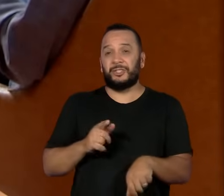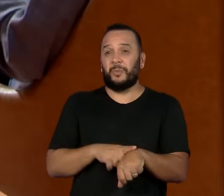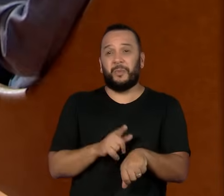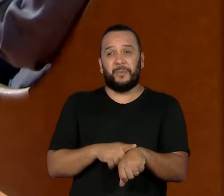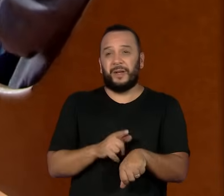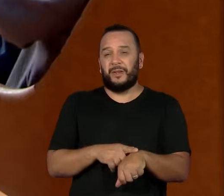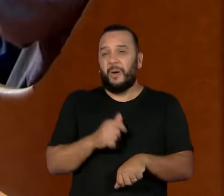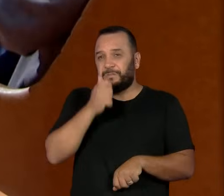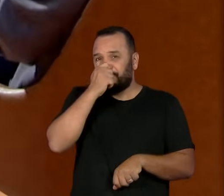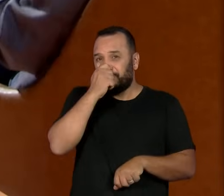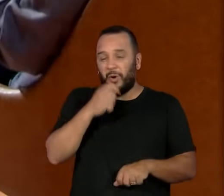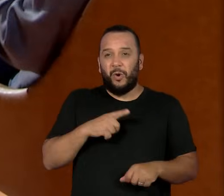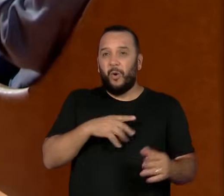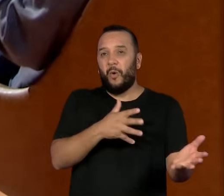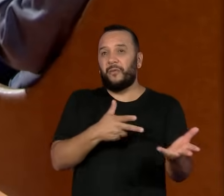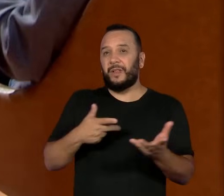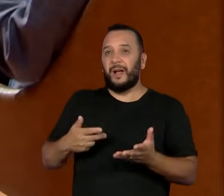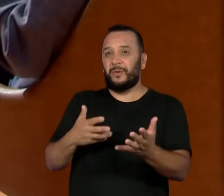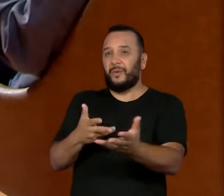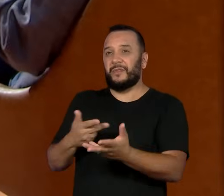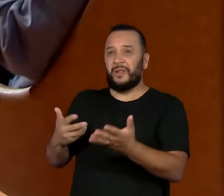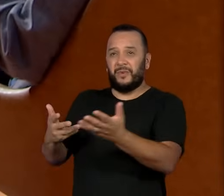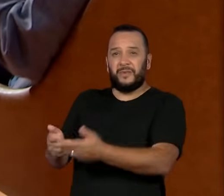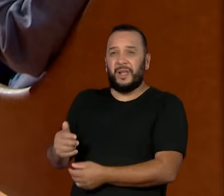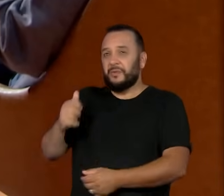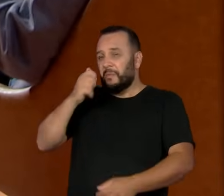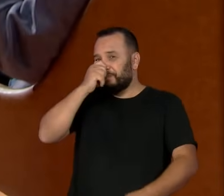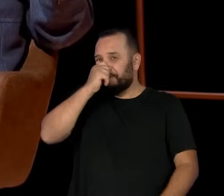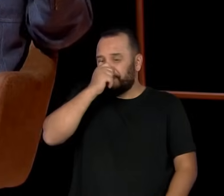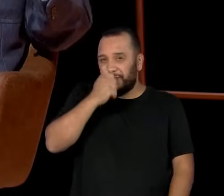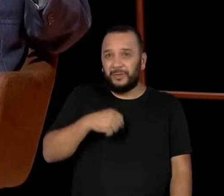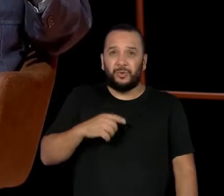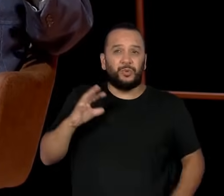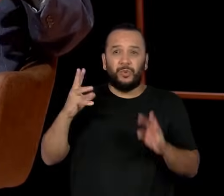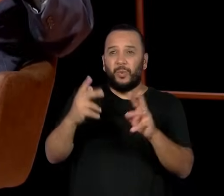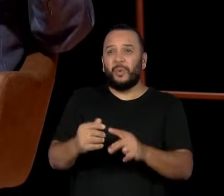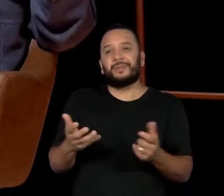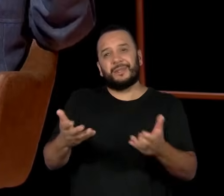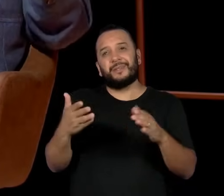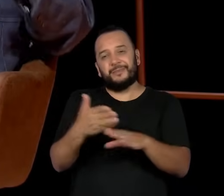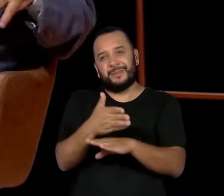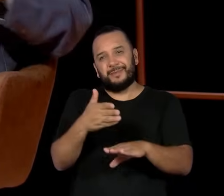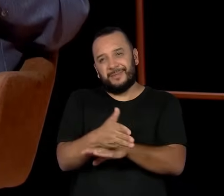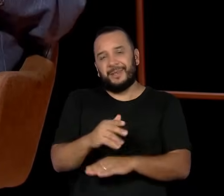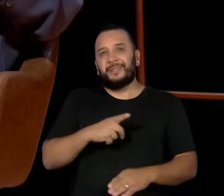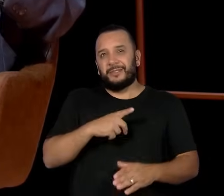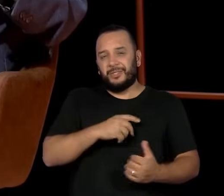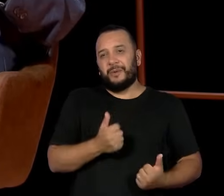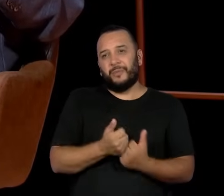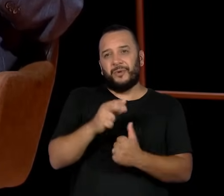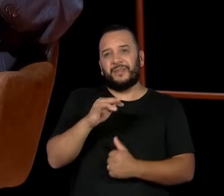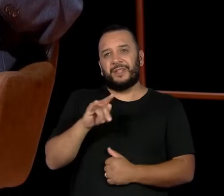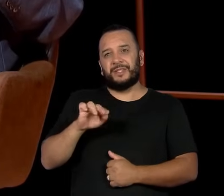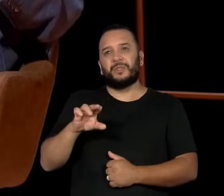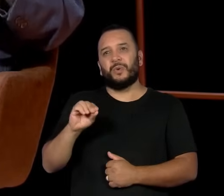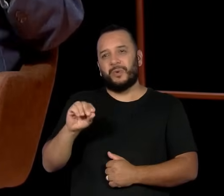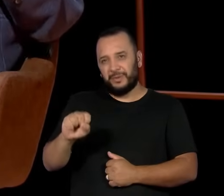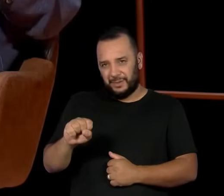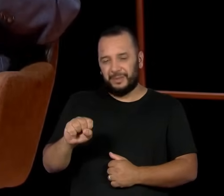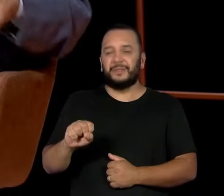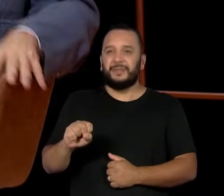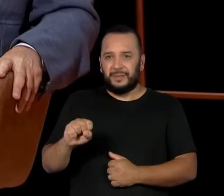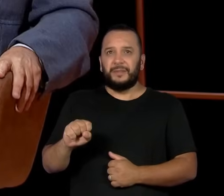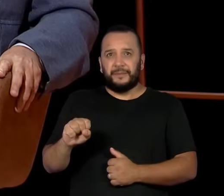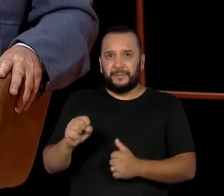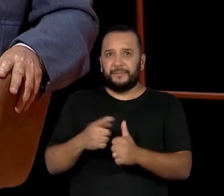que tinham tantos convidados, né, todos queriam participar, tinham apoio. E Vinícius